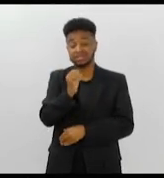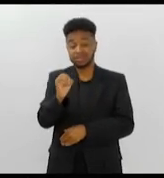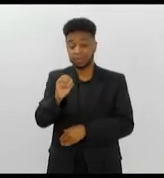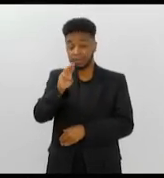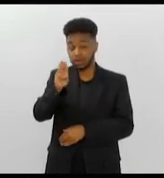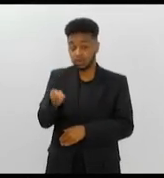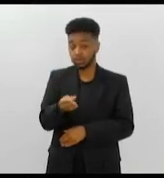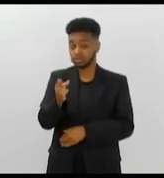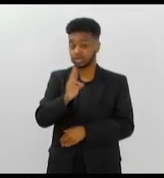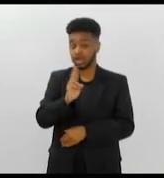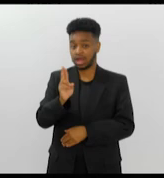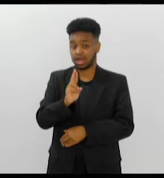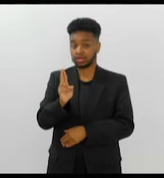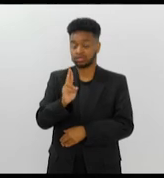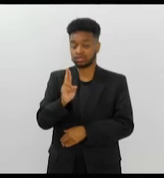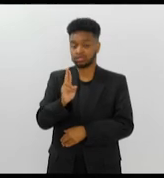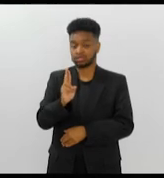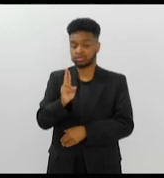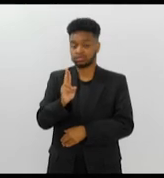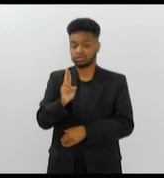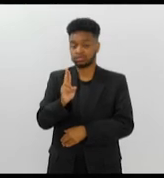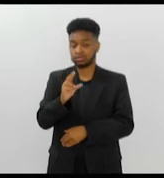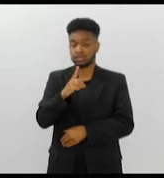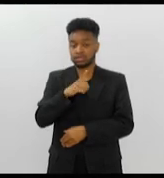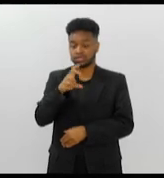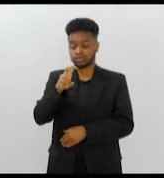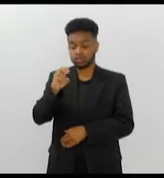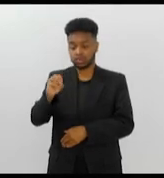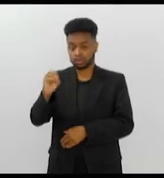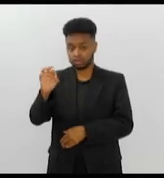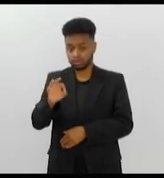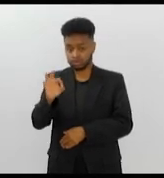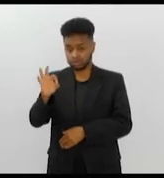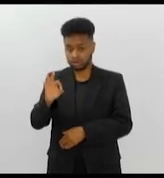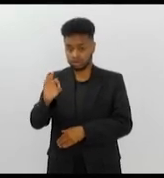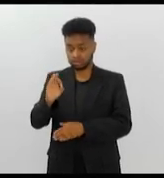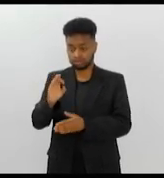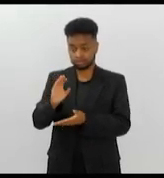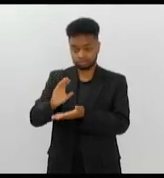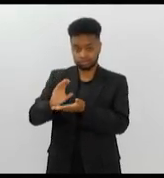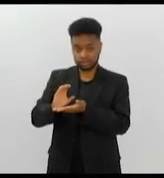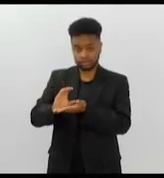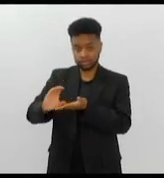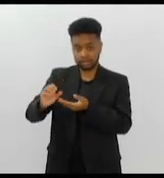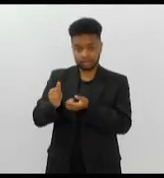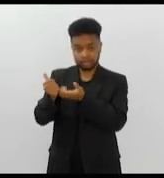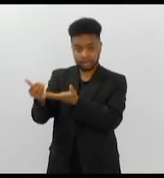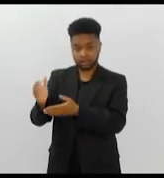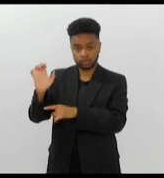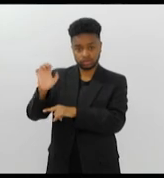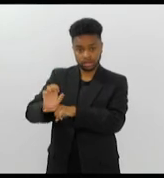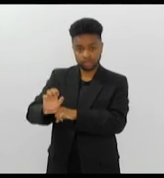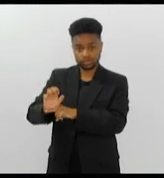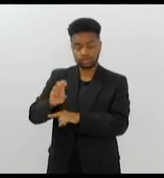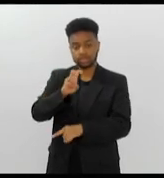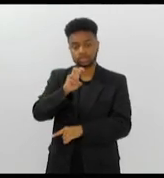deais dos quais 50% seria pro estado e